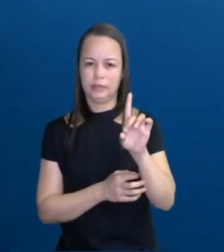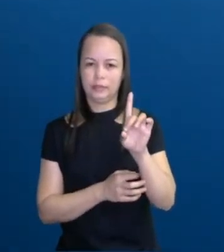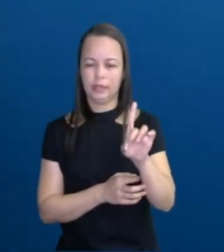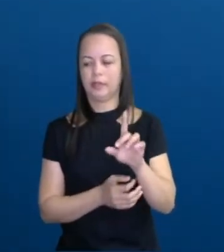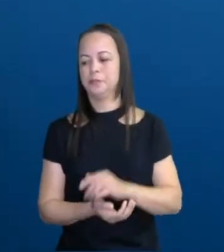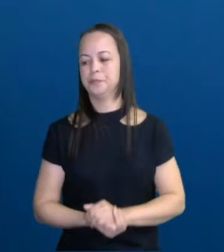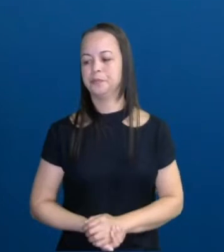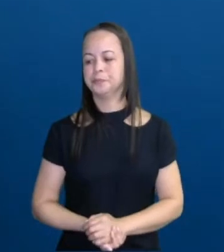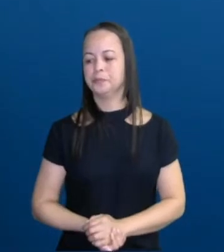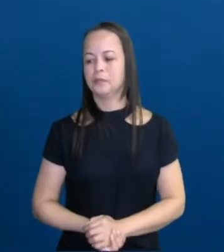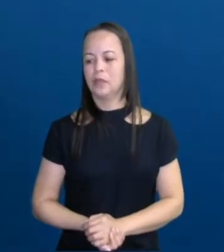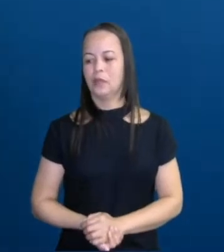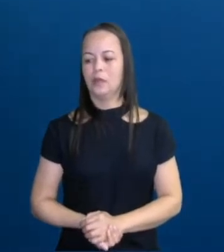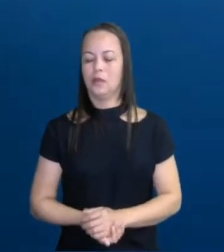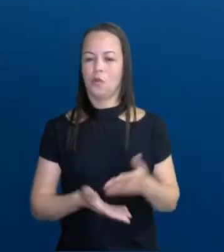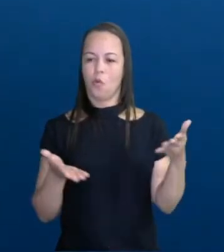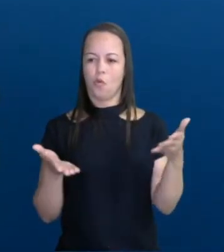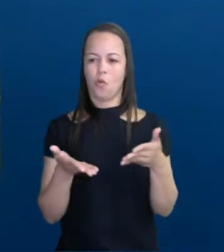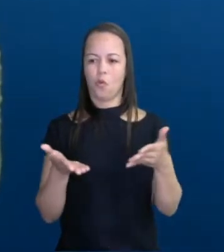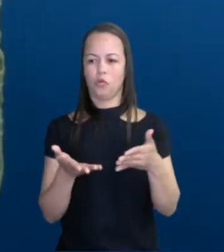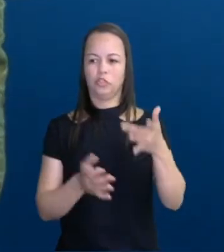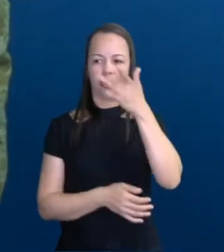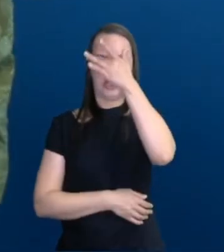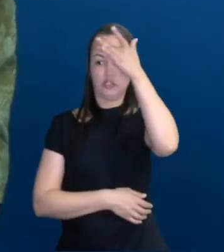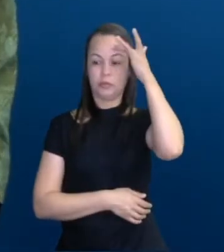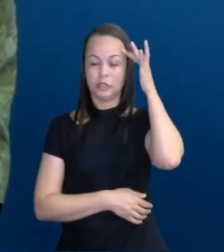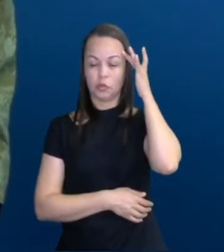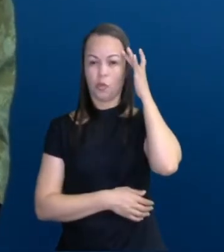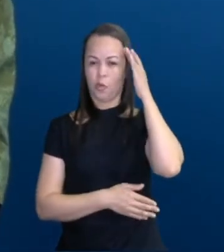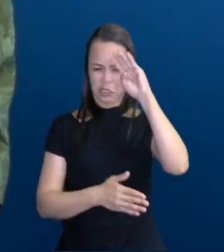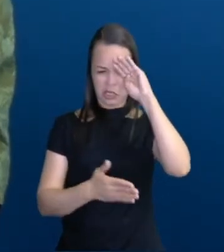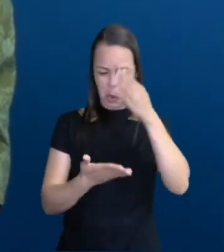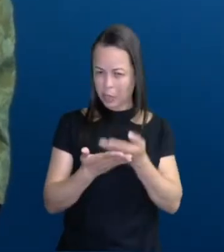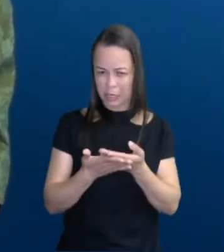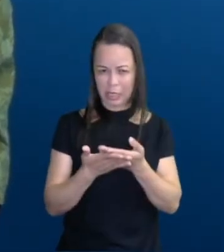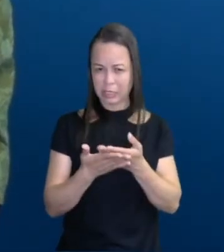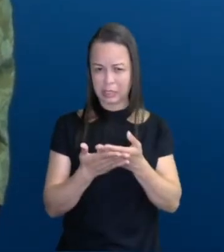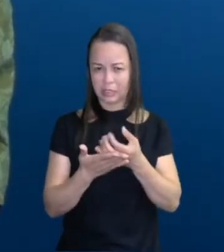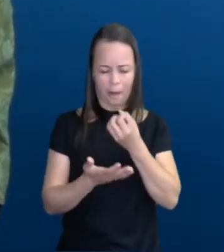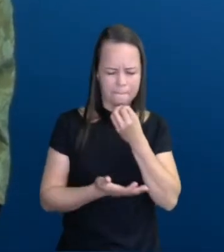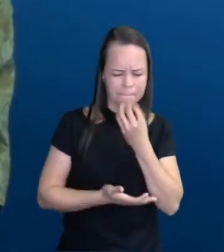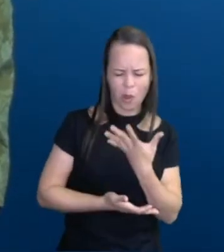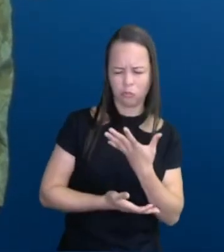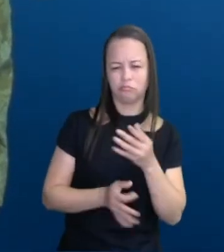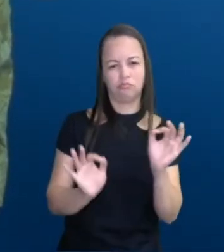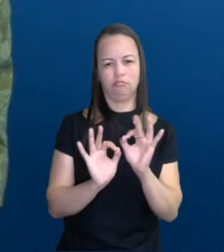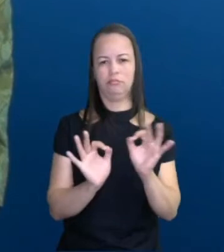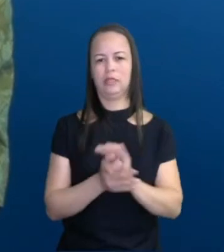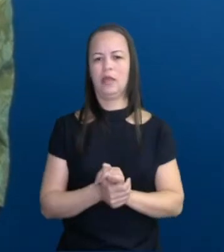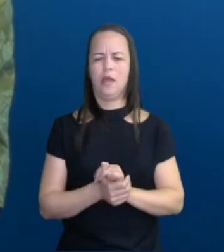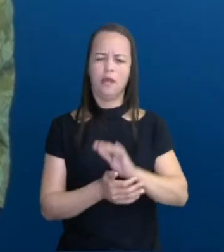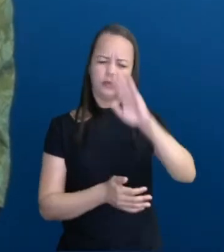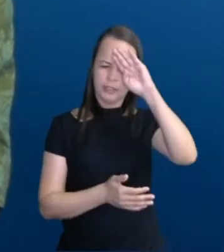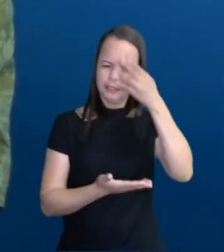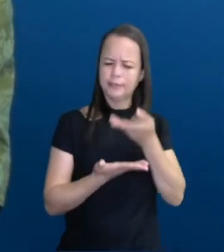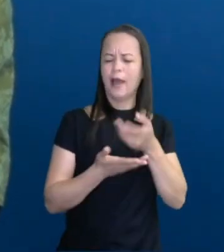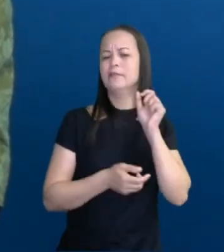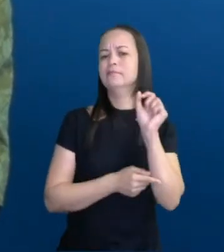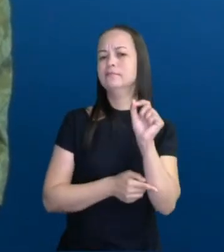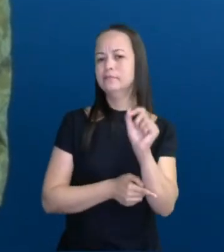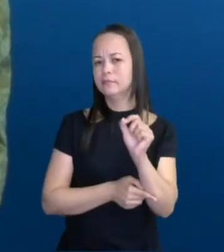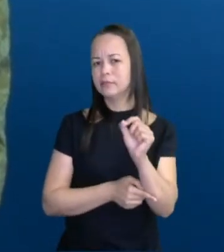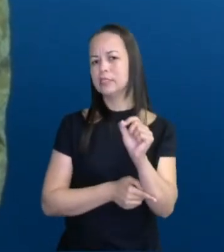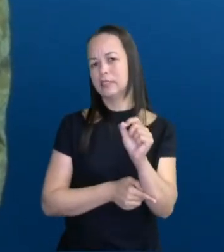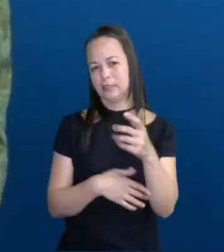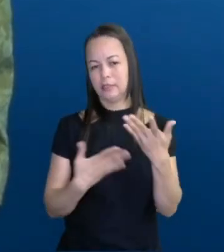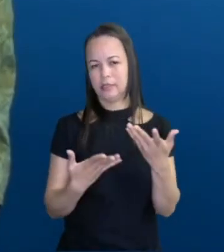Próxima frase. Hoje as pessoas não acreditam na bondade. Acreditar em quê? Quem acredita,